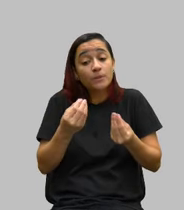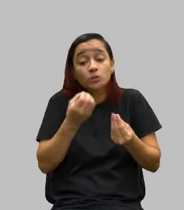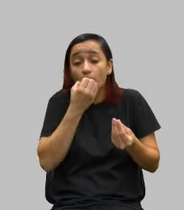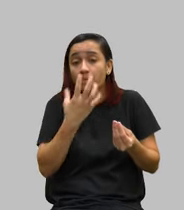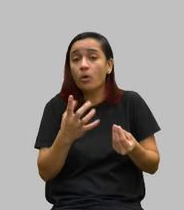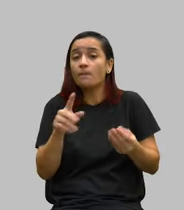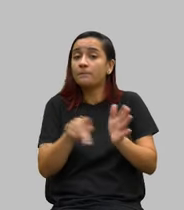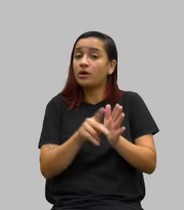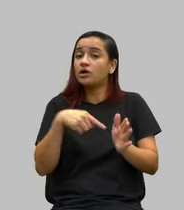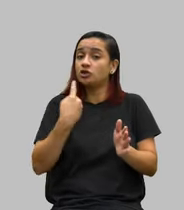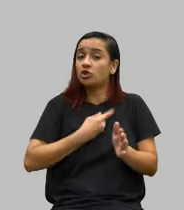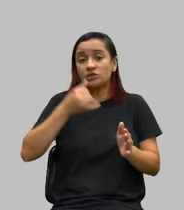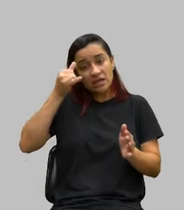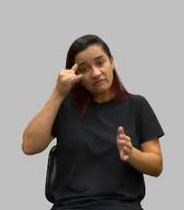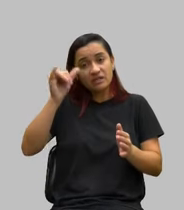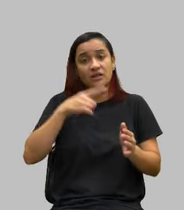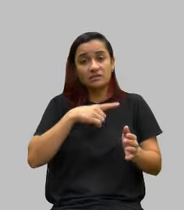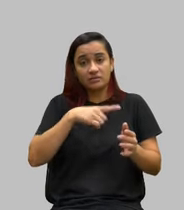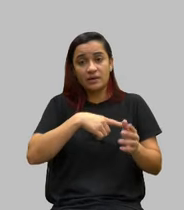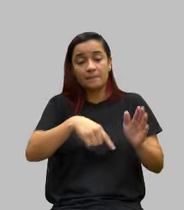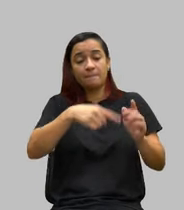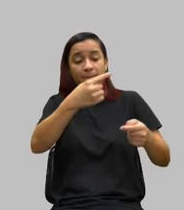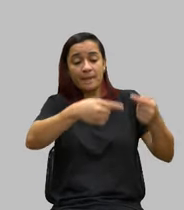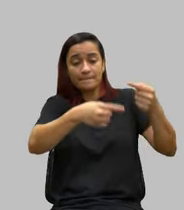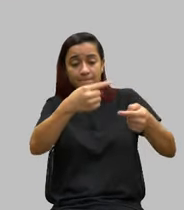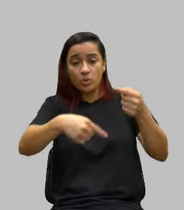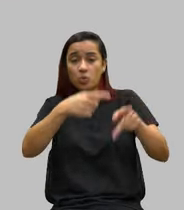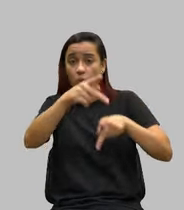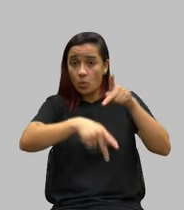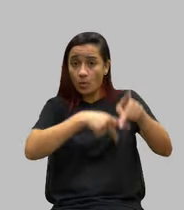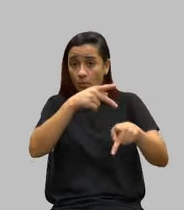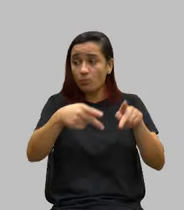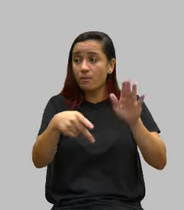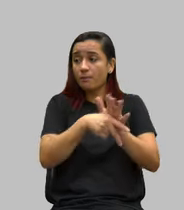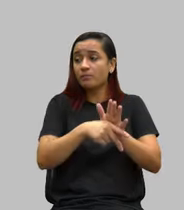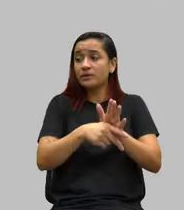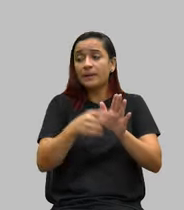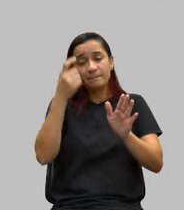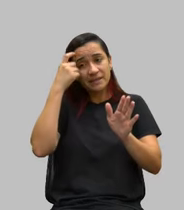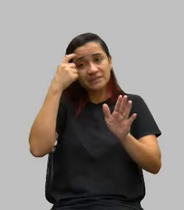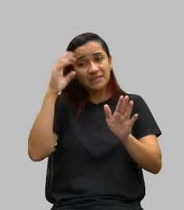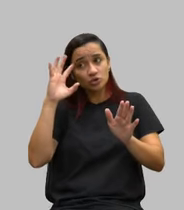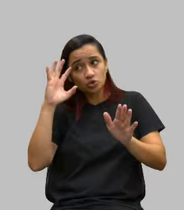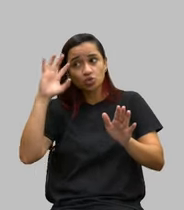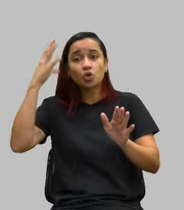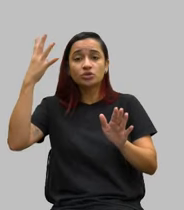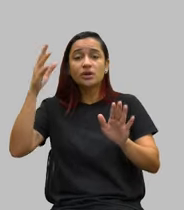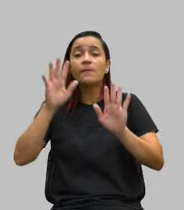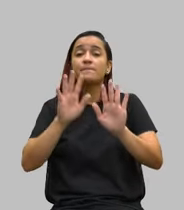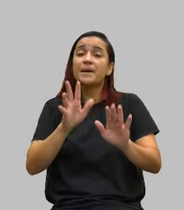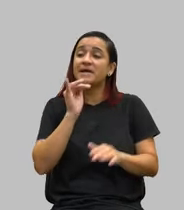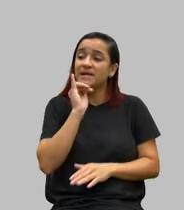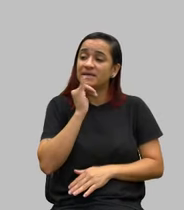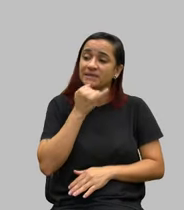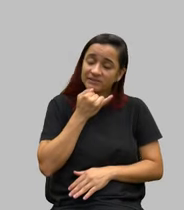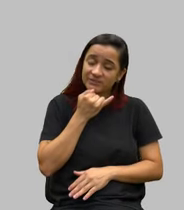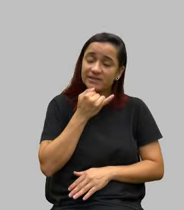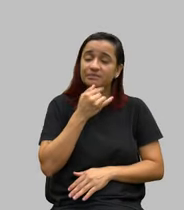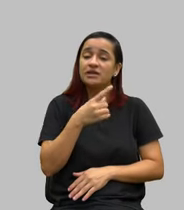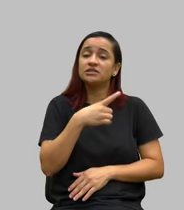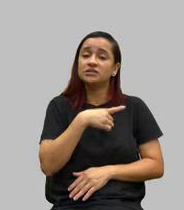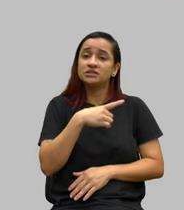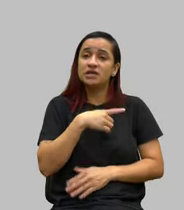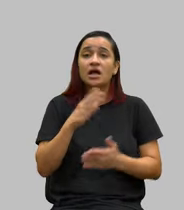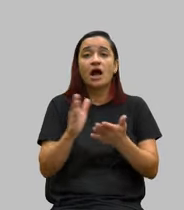ter uma política pública que seria para trazer uma solução Porque infelizmente nós temos juízes